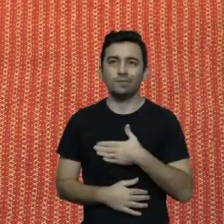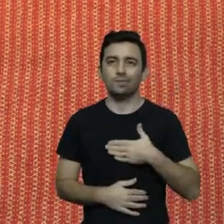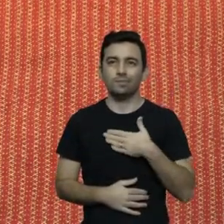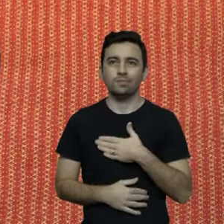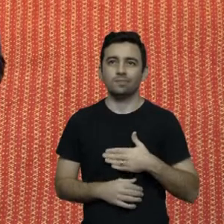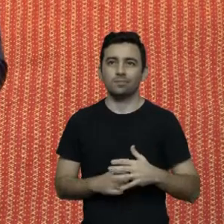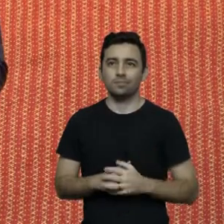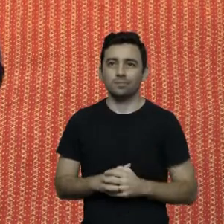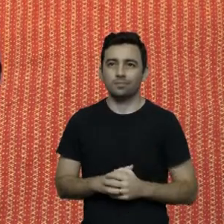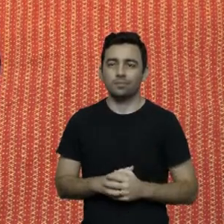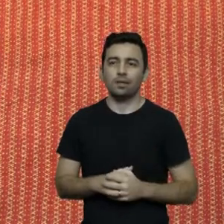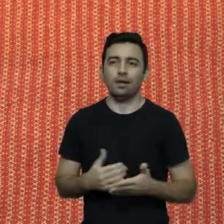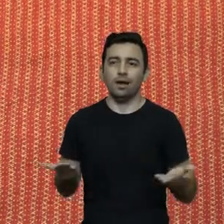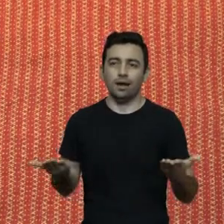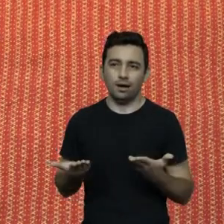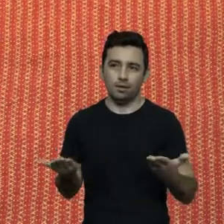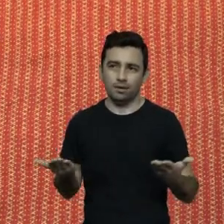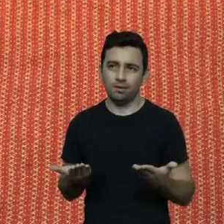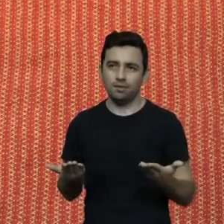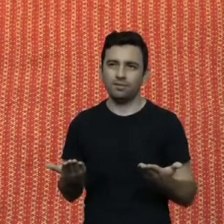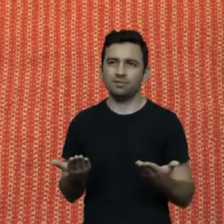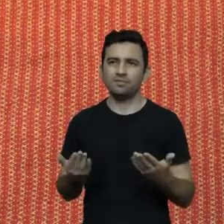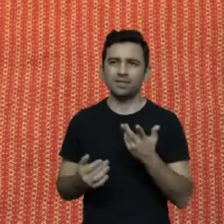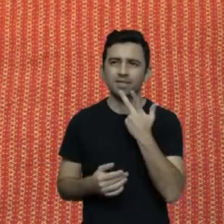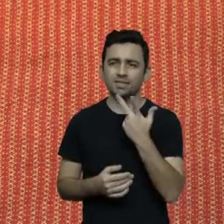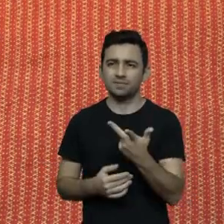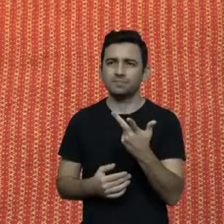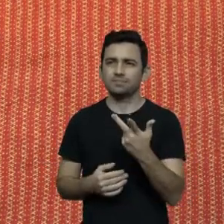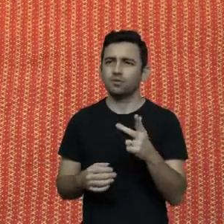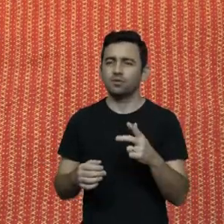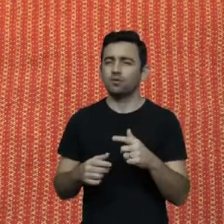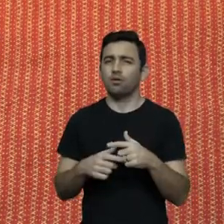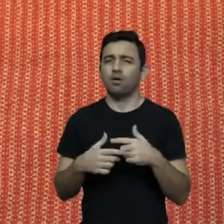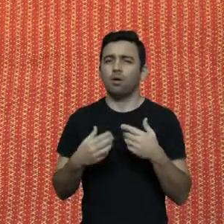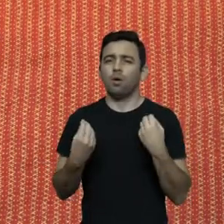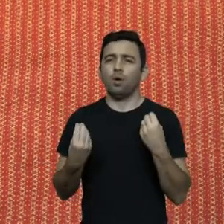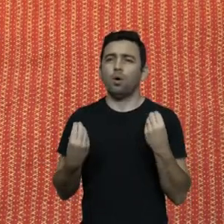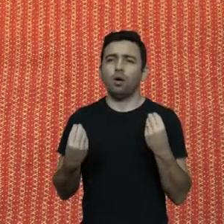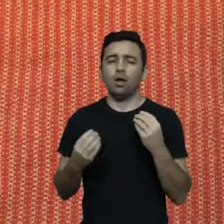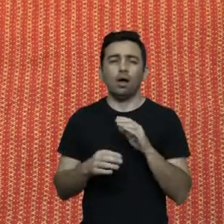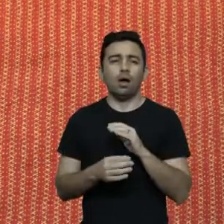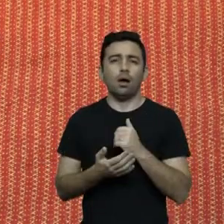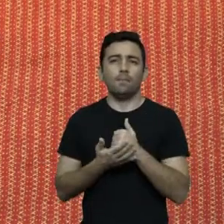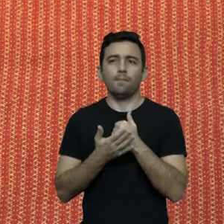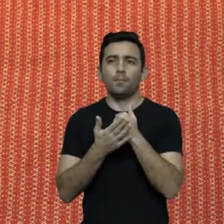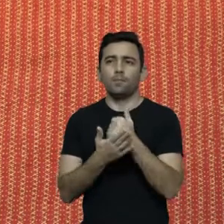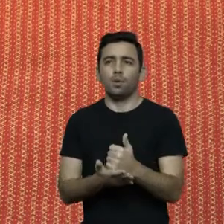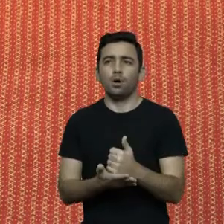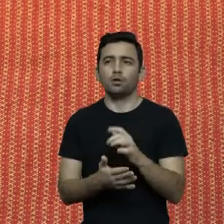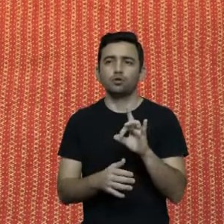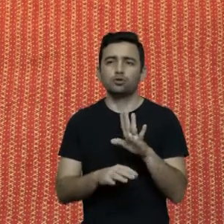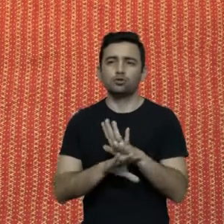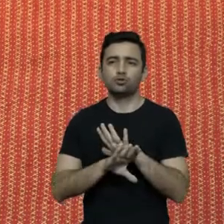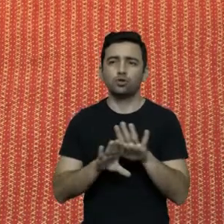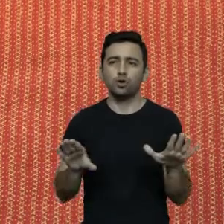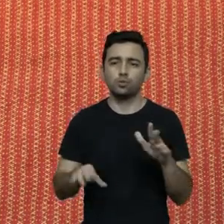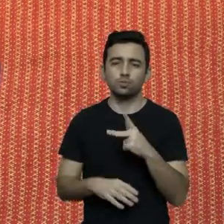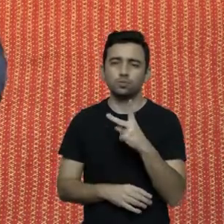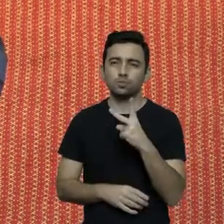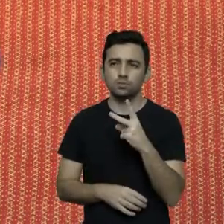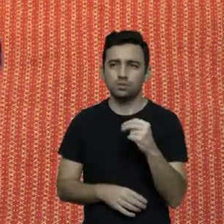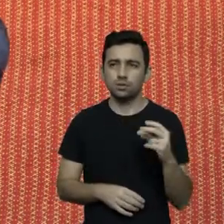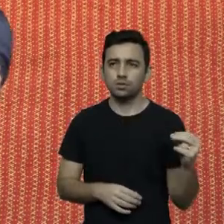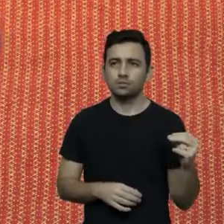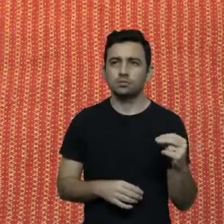agora dizem aqui que nossa nós vamos estar beneficiando somente 200